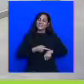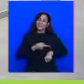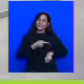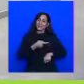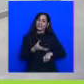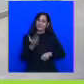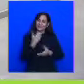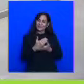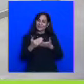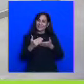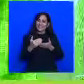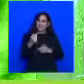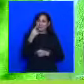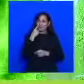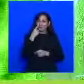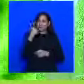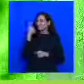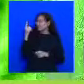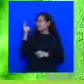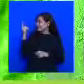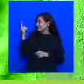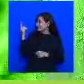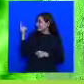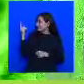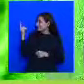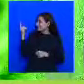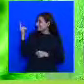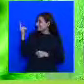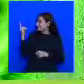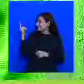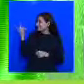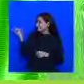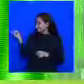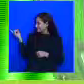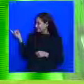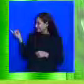Chegou a hora, vamos começar. Bolas posicionadas, valendo.